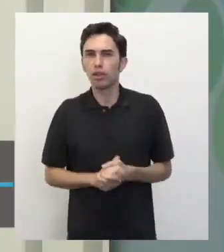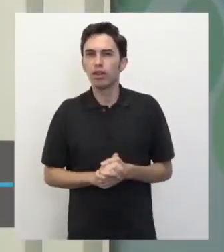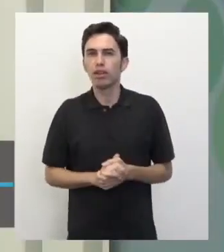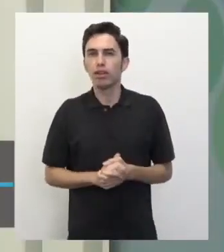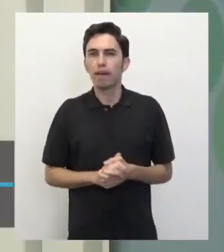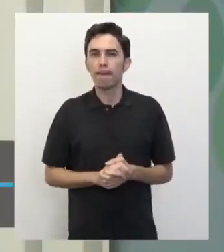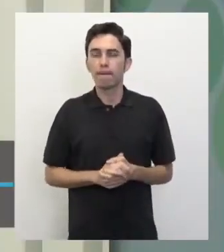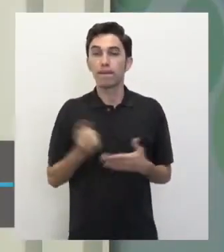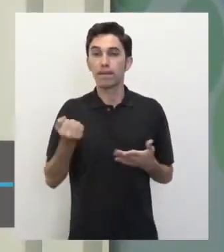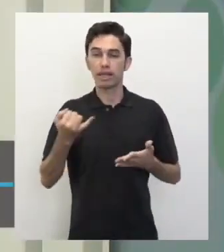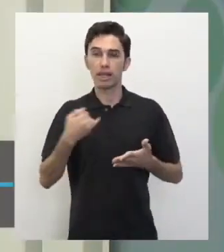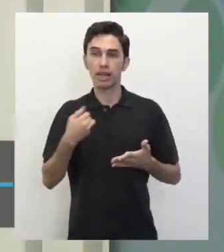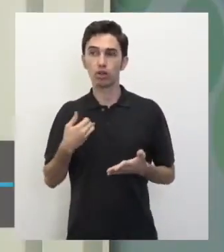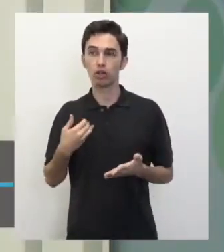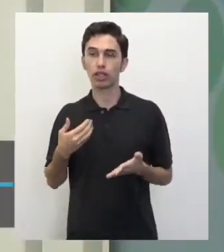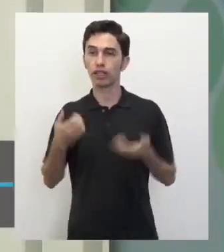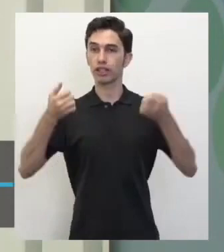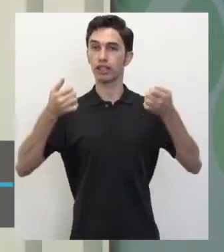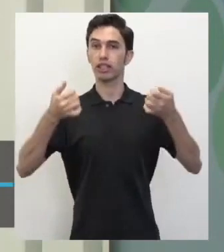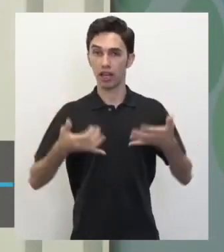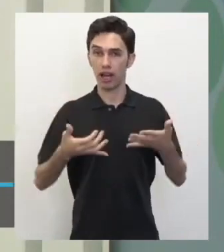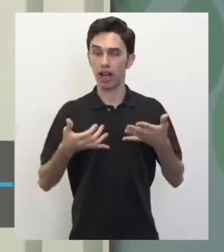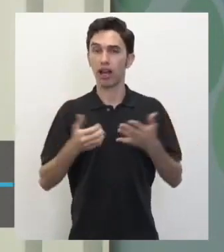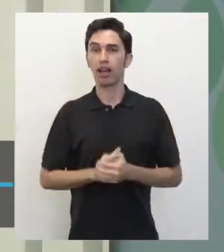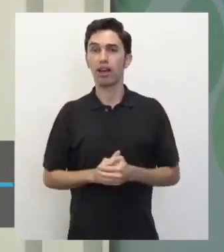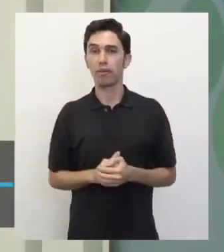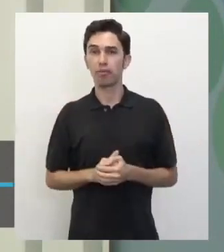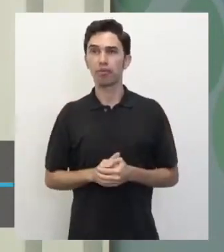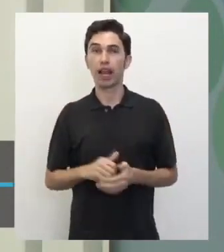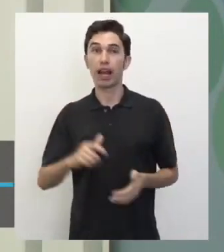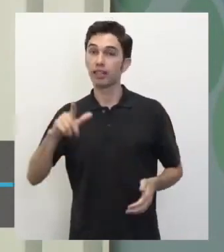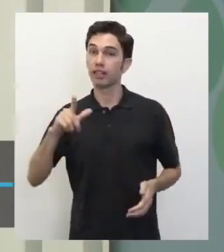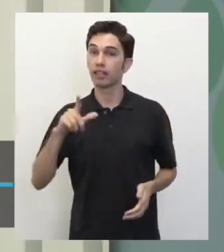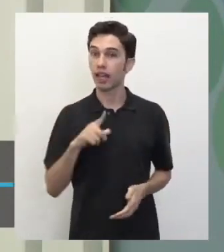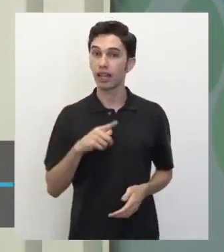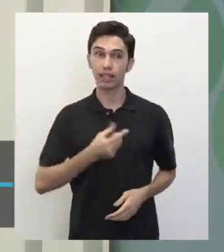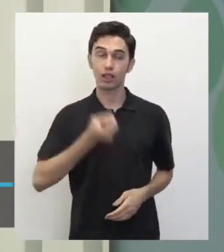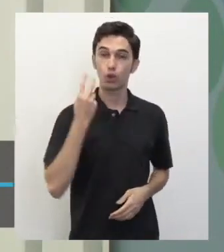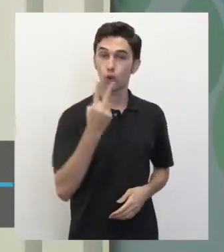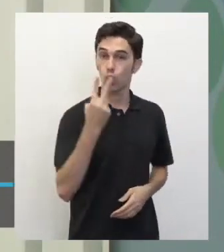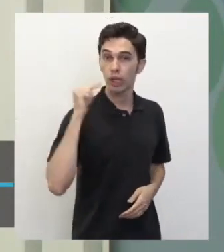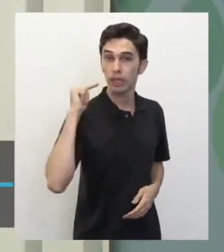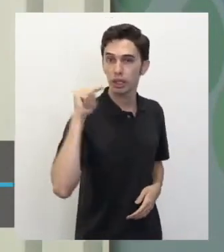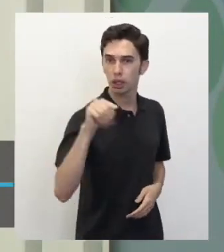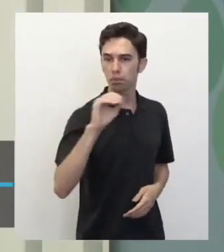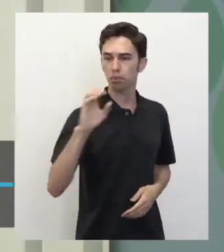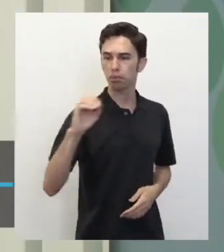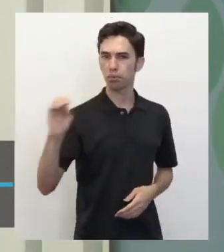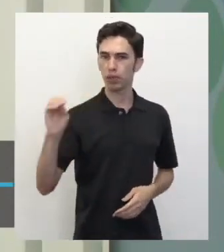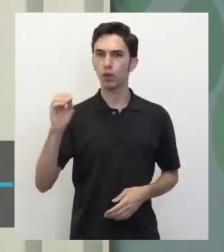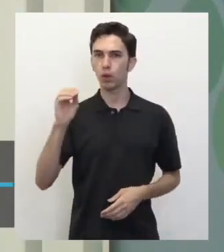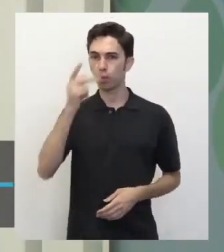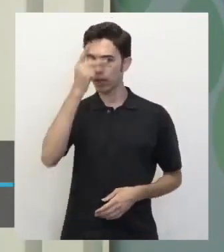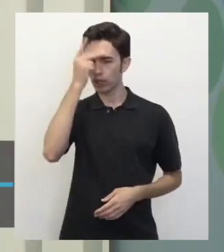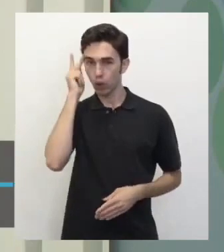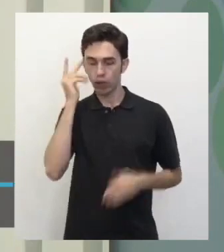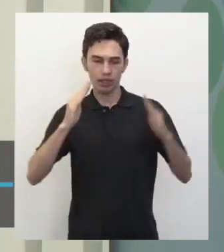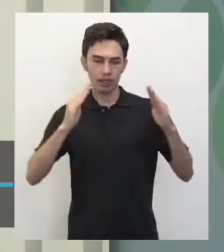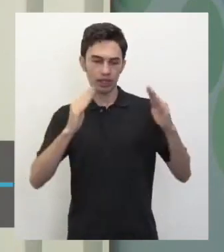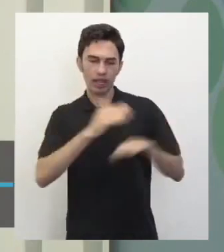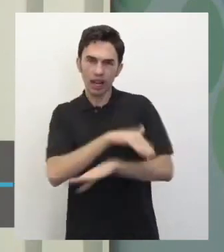olha, existem... sei lá, 2.000 moradores de rua na